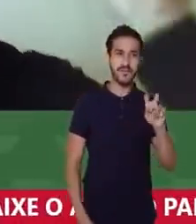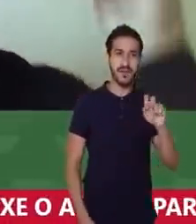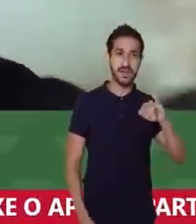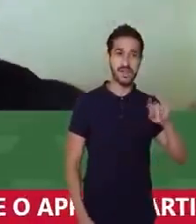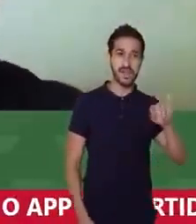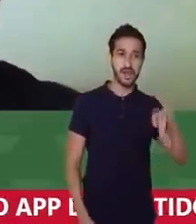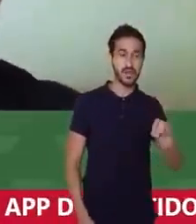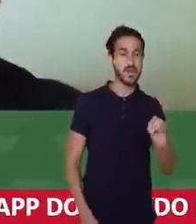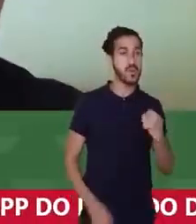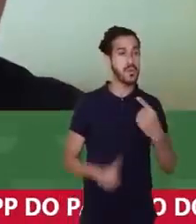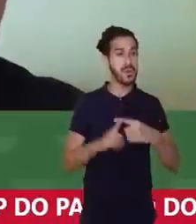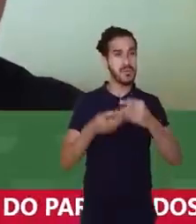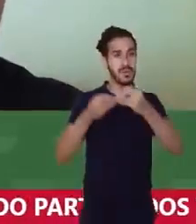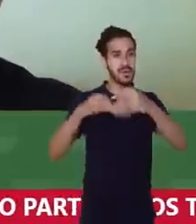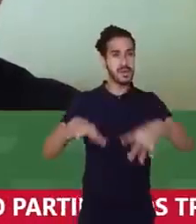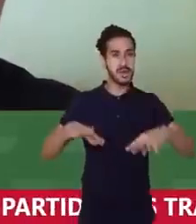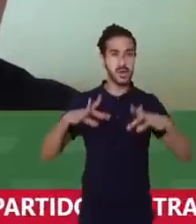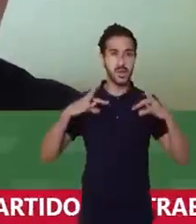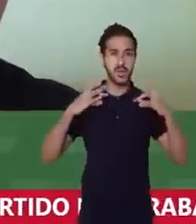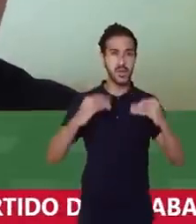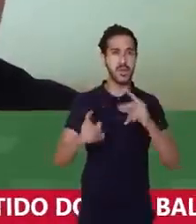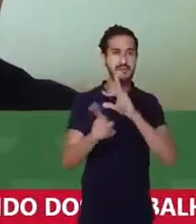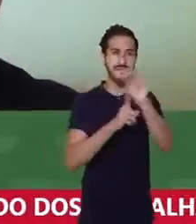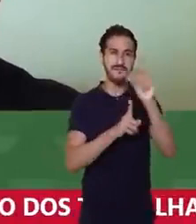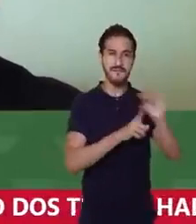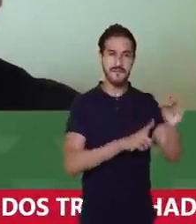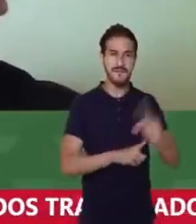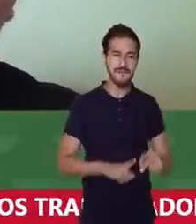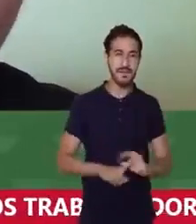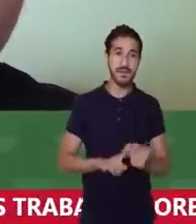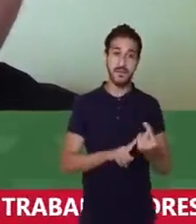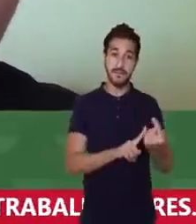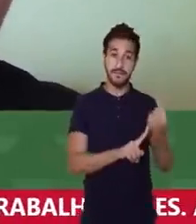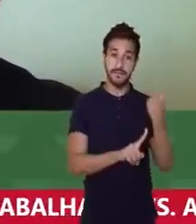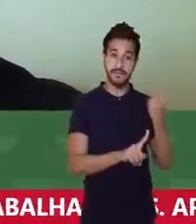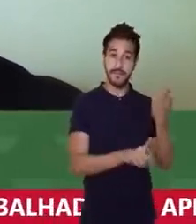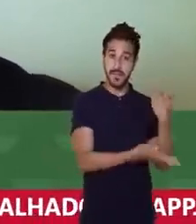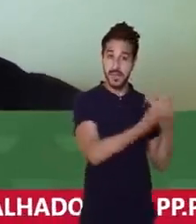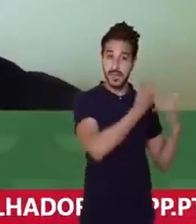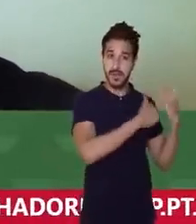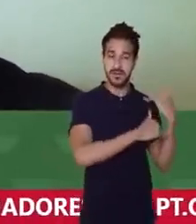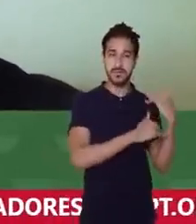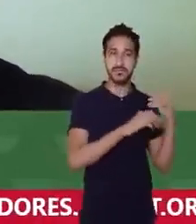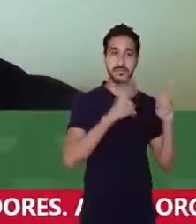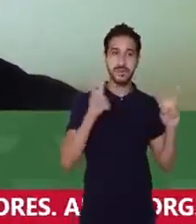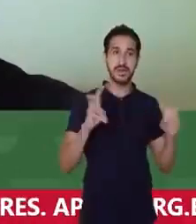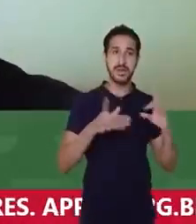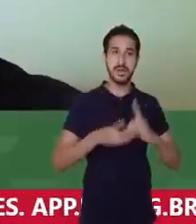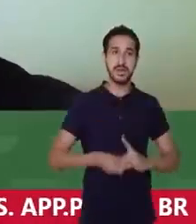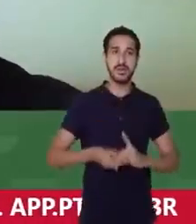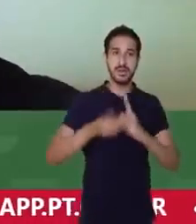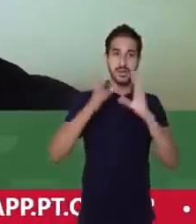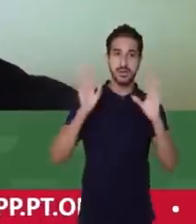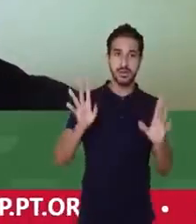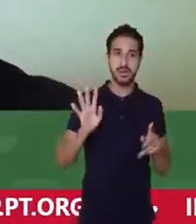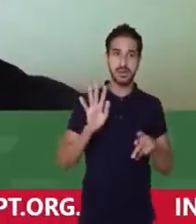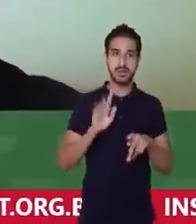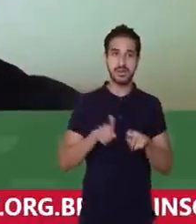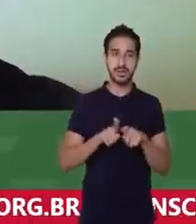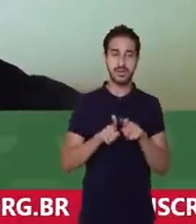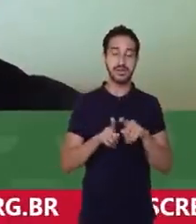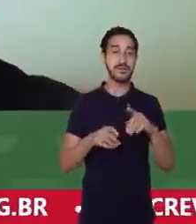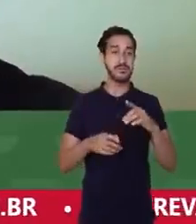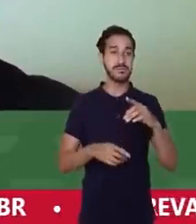Porque ela compromete tudo que se conquistou lá atrás com a questão da democracia e do